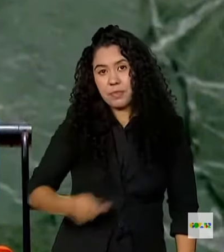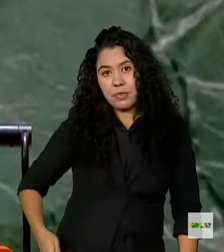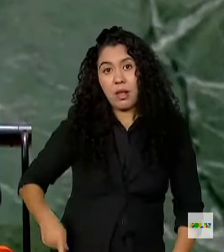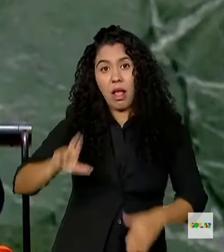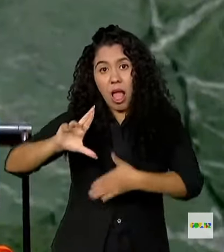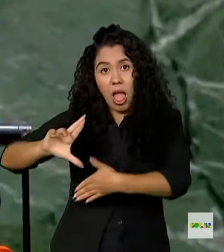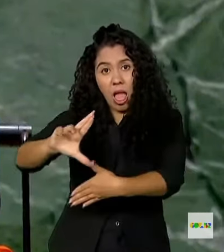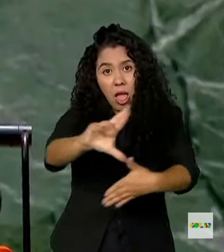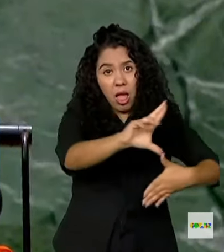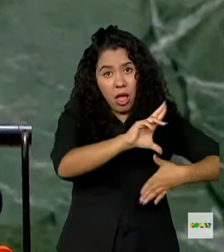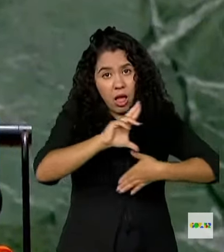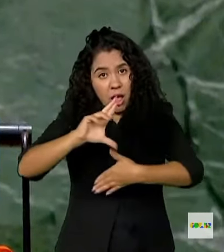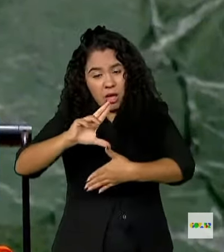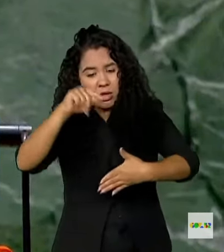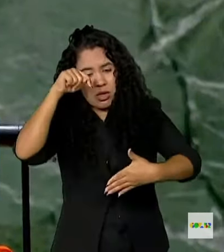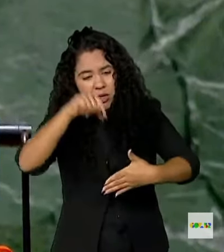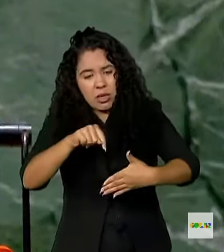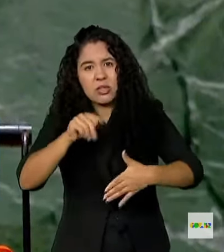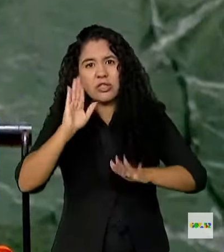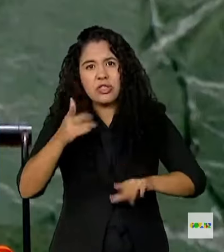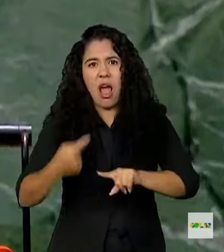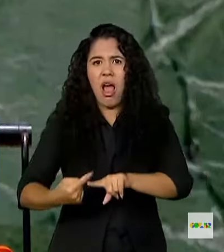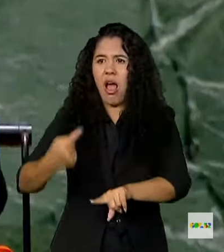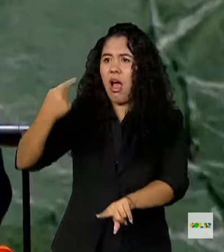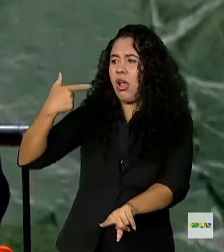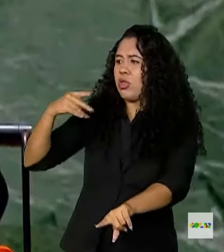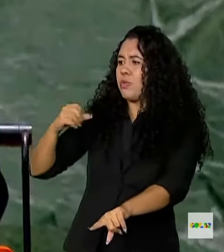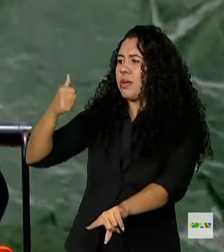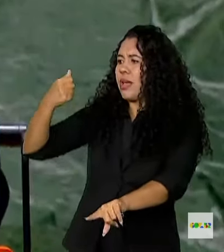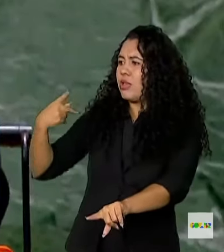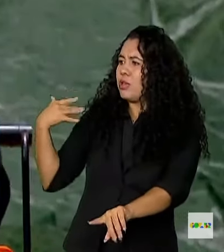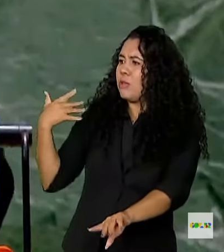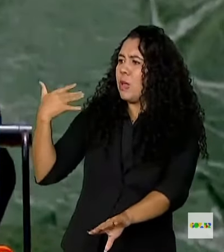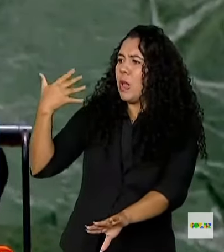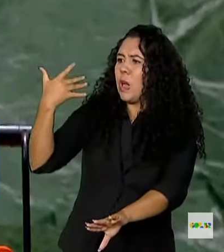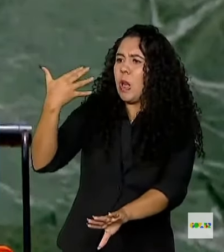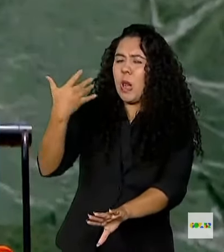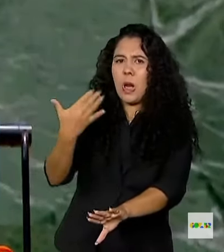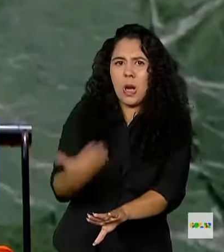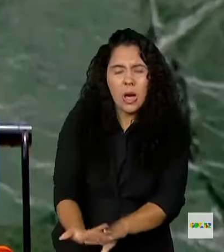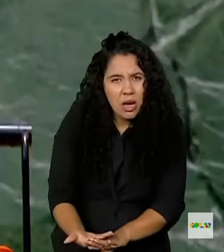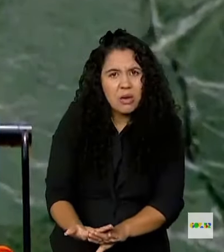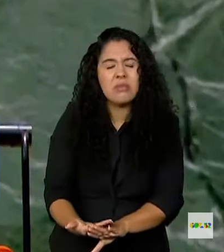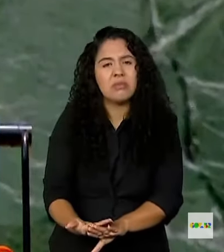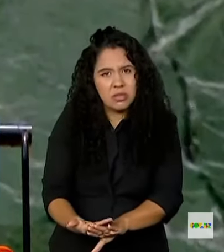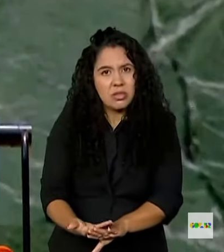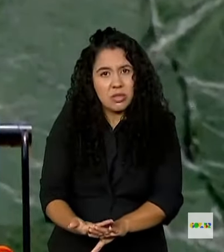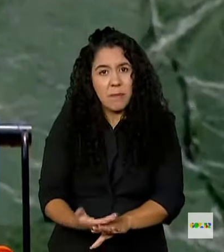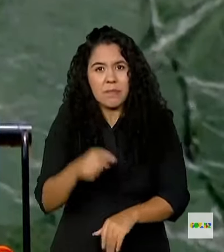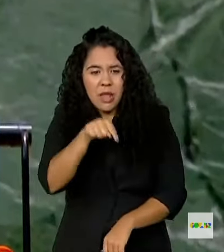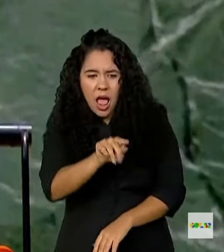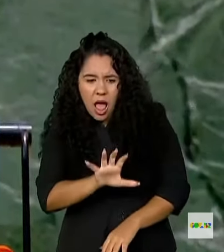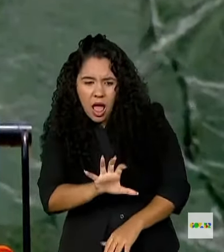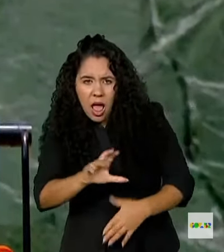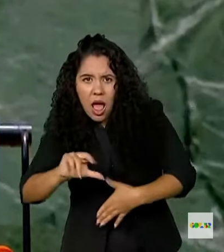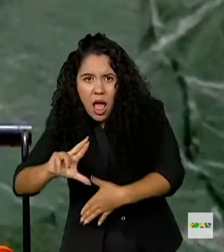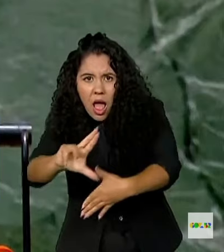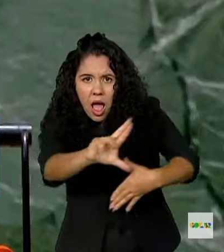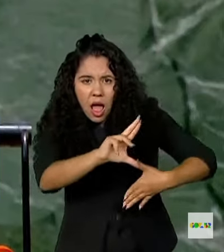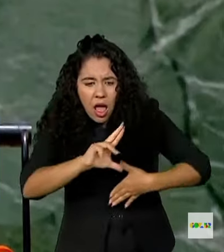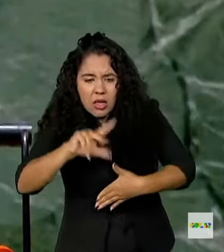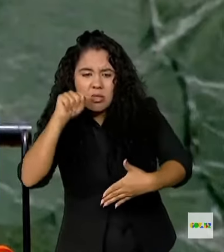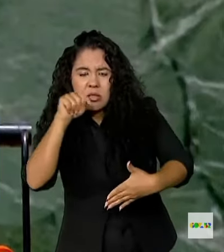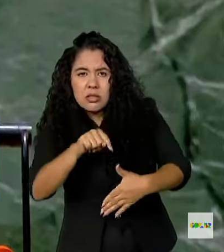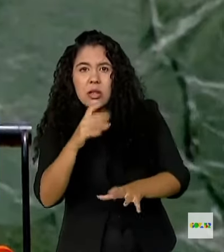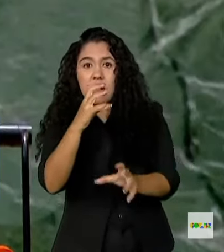desde 2014 uma segunda década perdida. O crescimento médio da região nesse período foi de